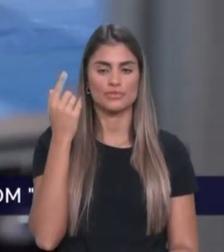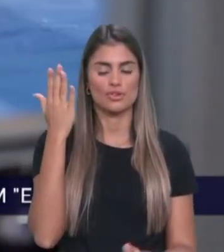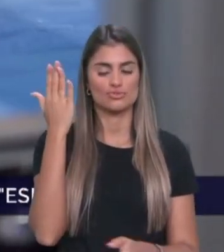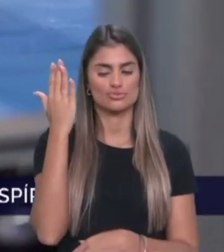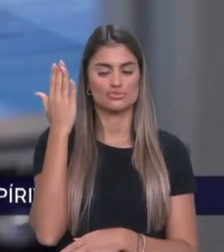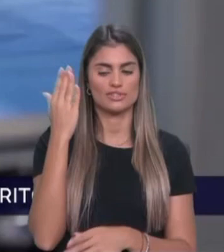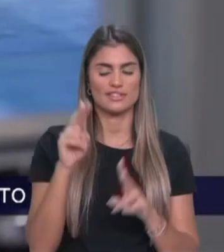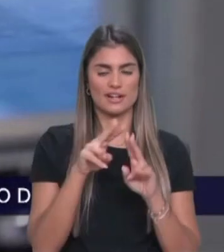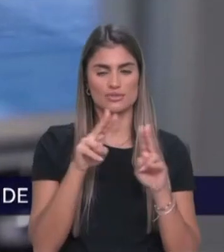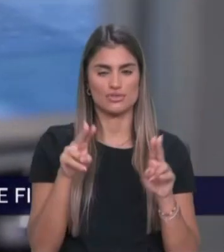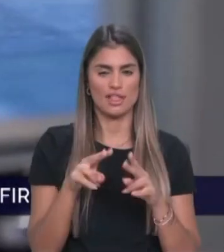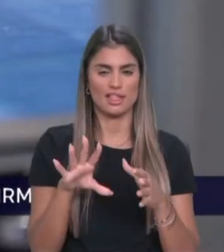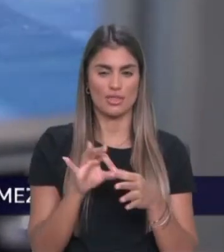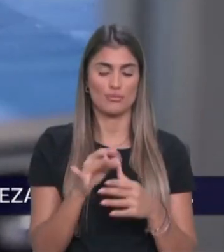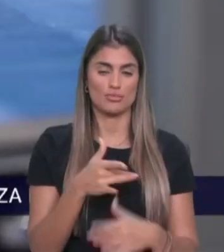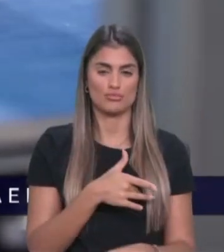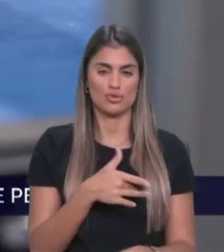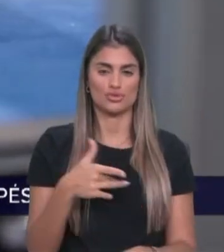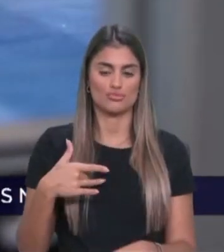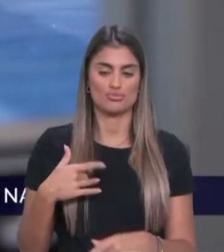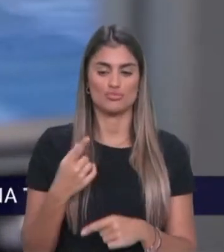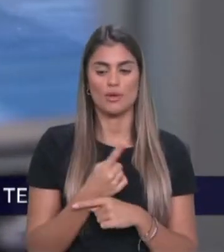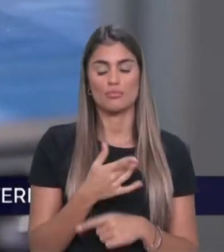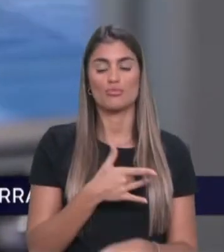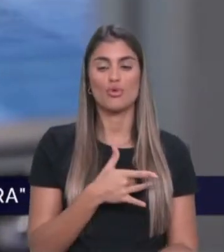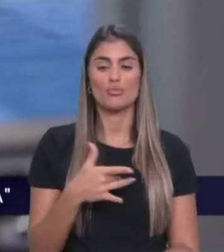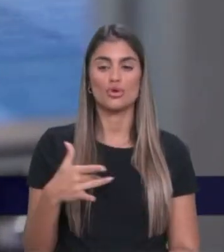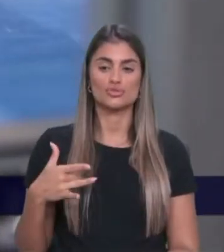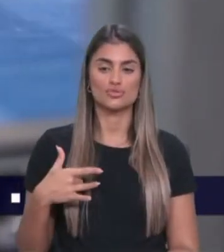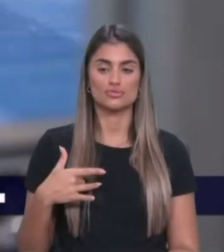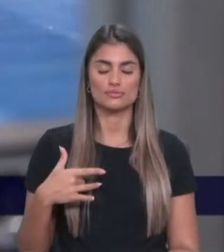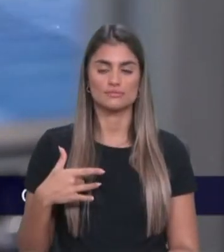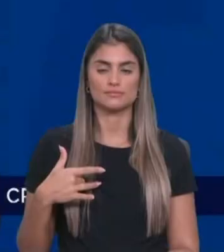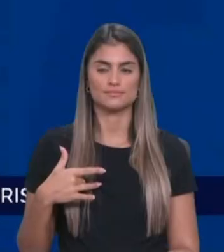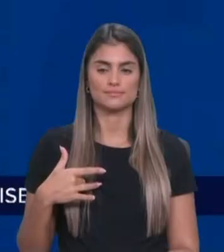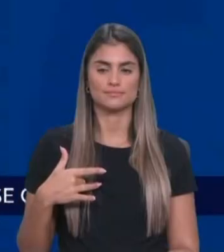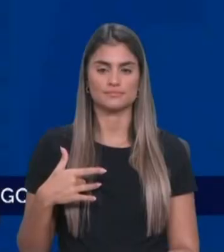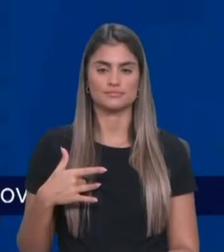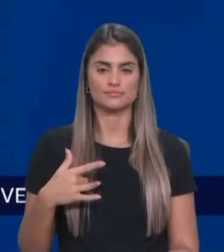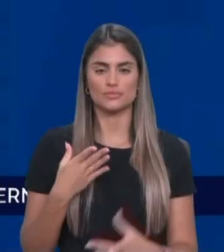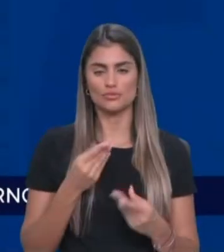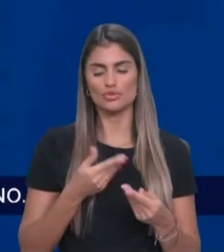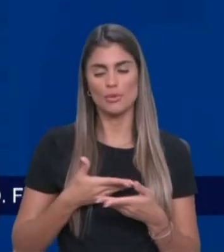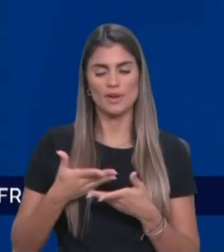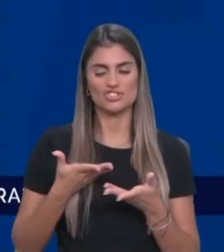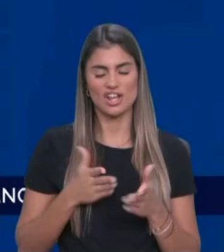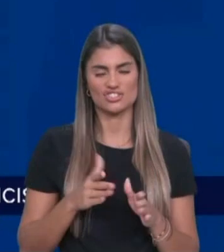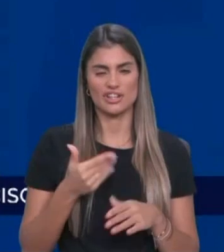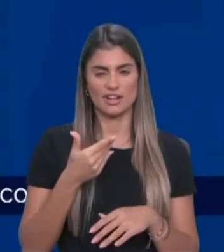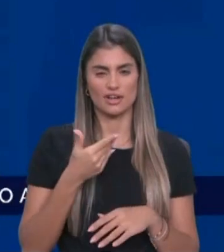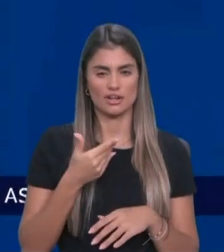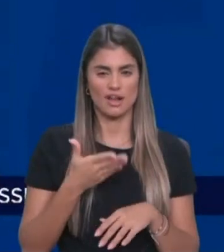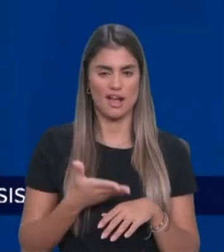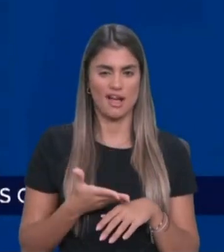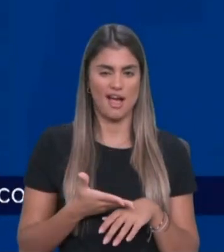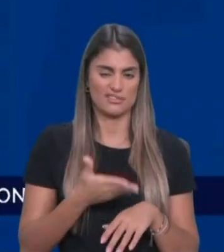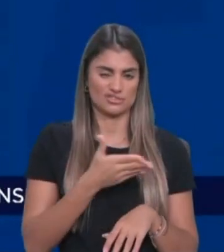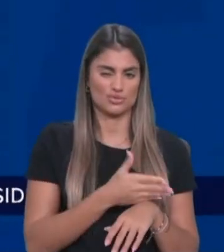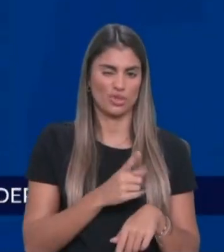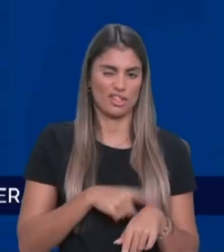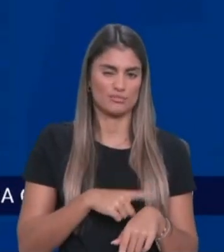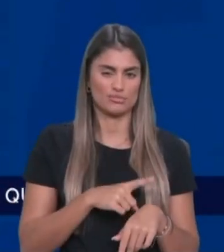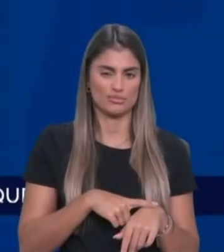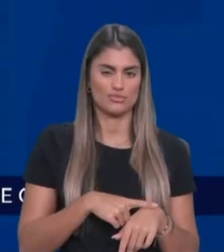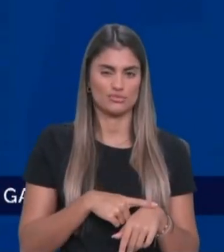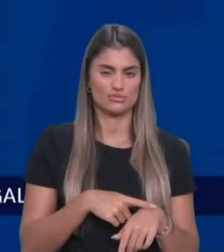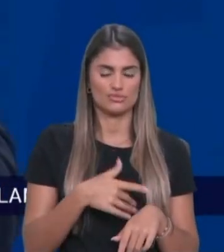Internacional tem a ver com pulmões. E porquê pulmões? Olha, muitos dos bebés, quando nascem prematuramente, a sua função respiratória é uma